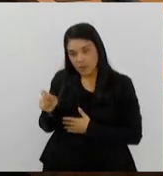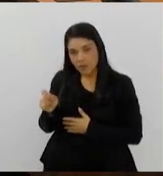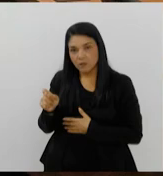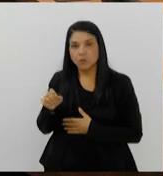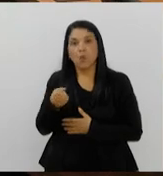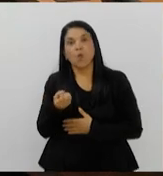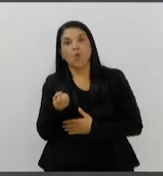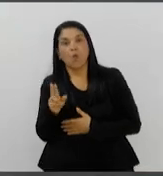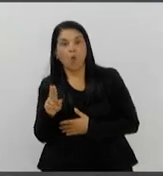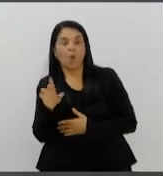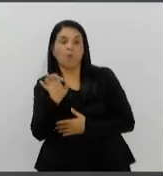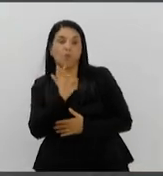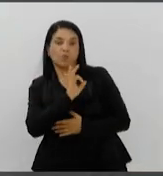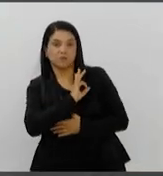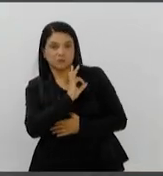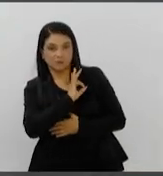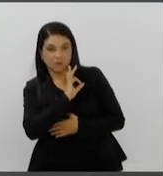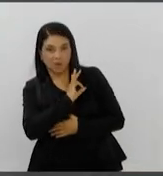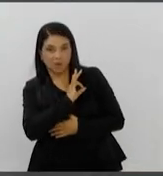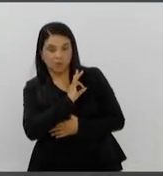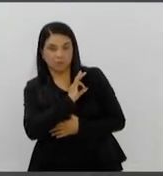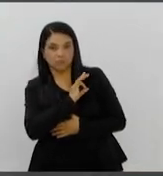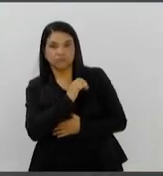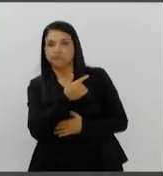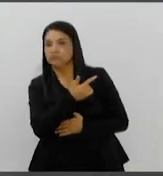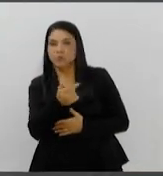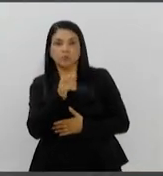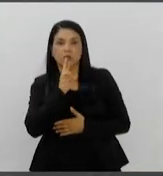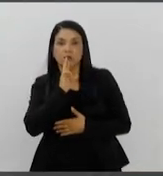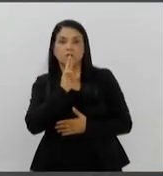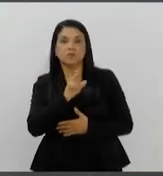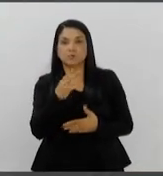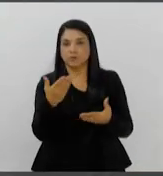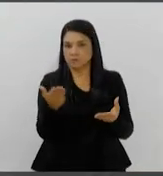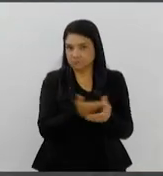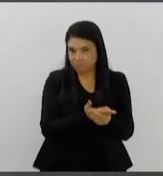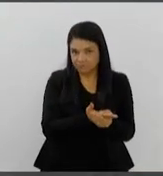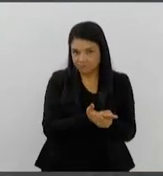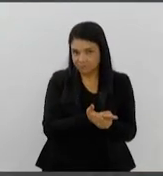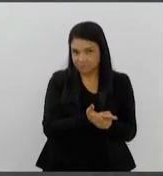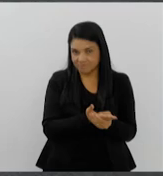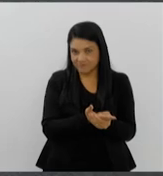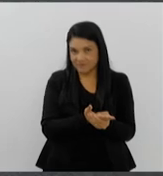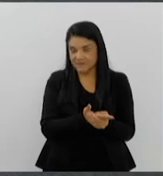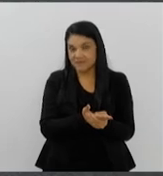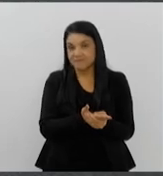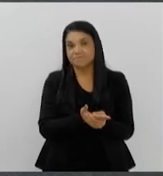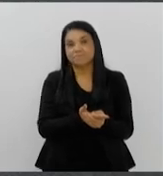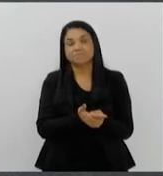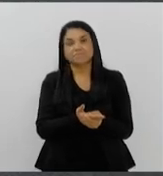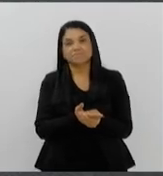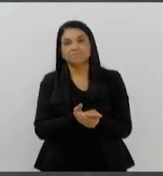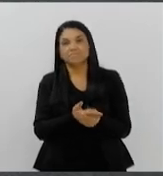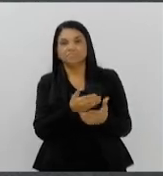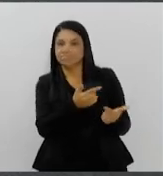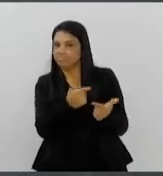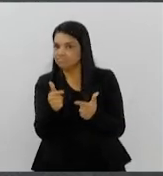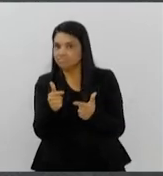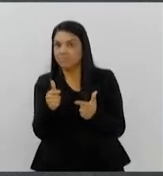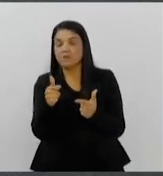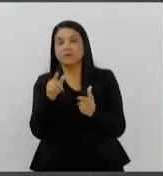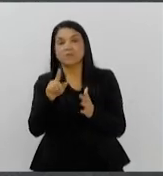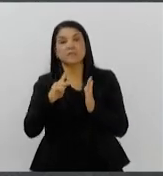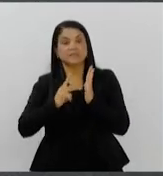que esse policial penal não esteja respondendo nenhuma sindicância. Porque pressupõe que para gerir o